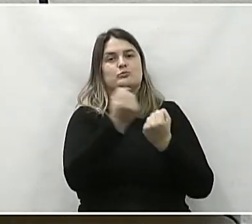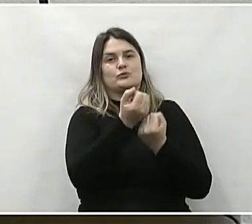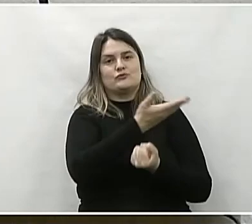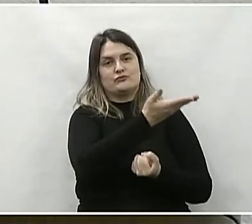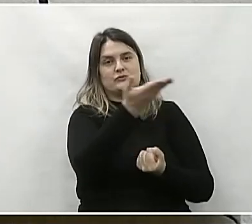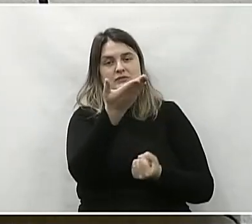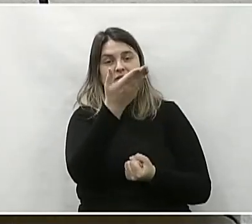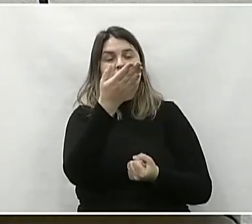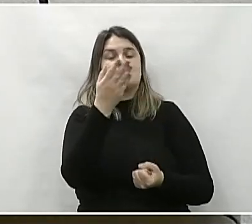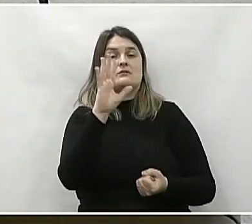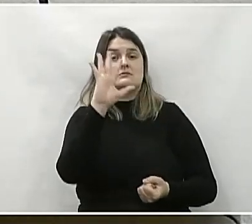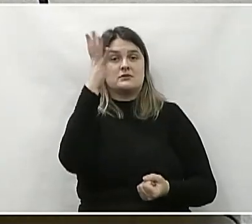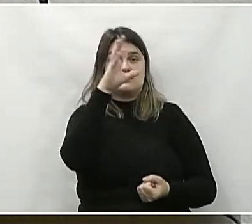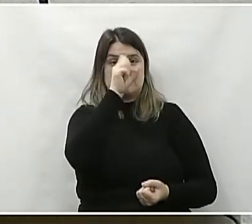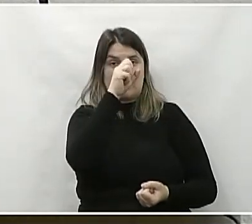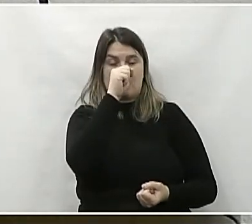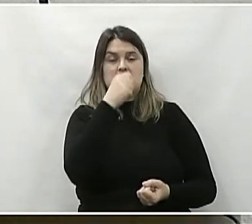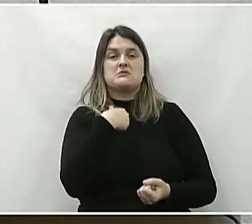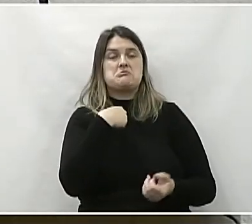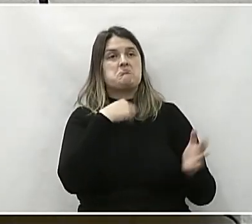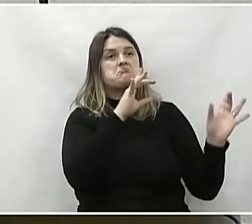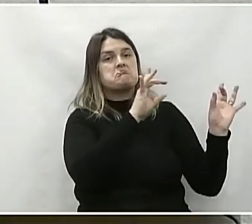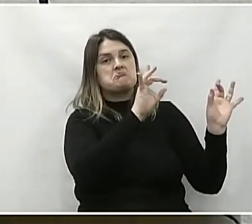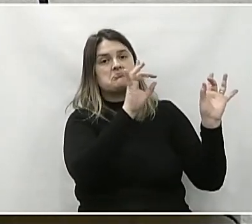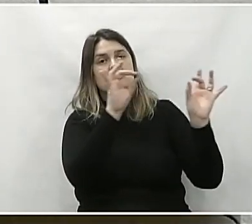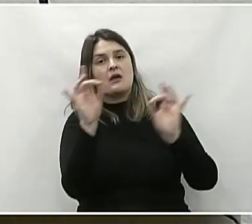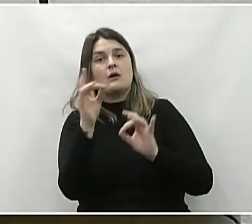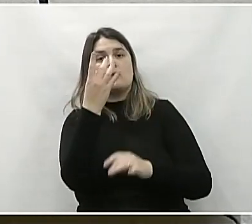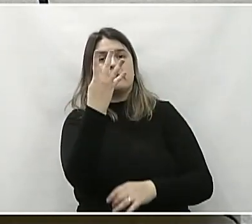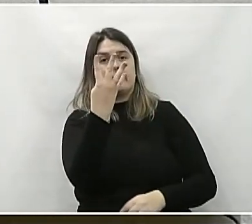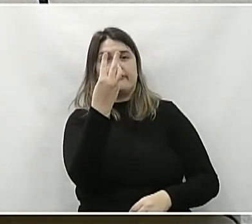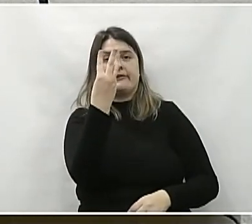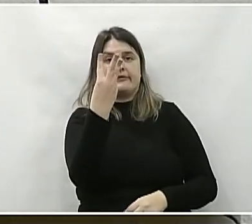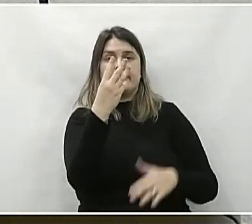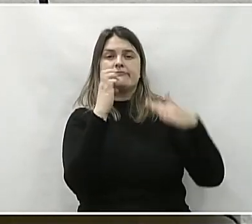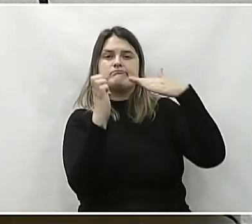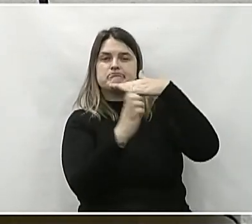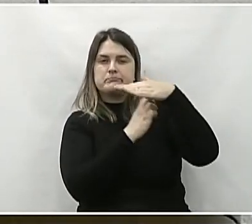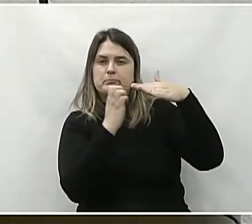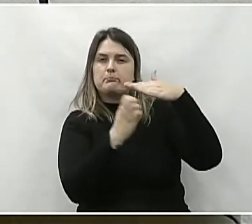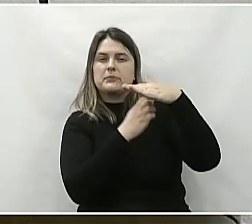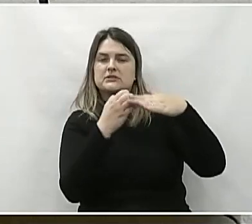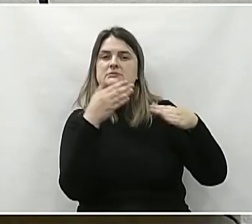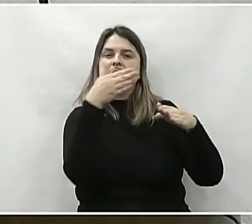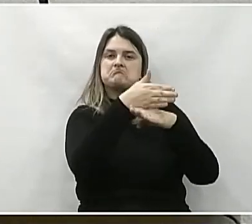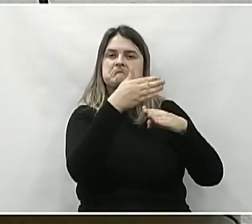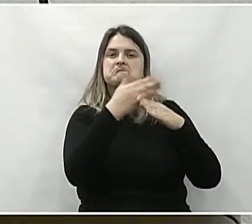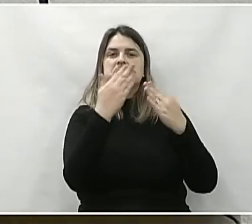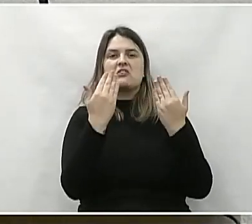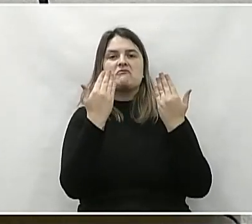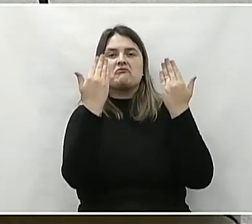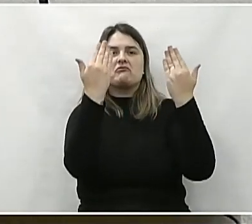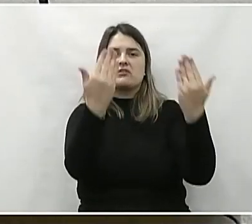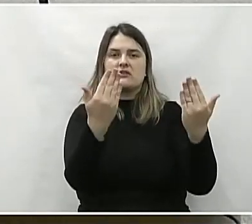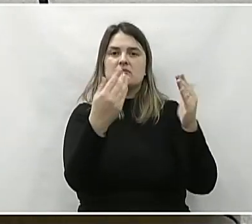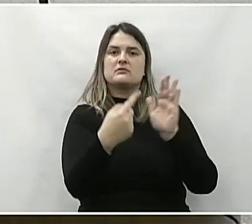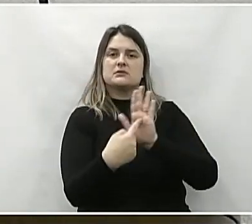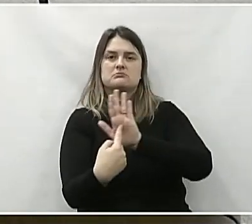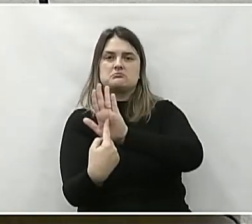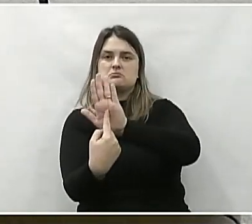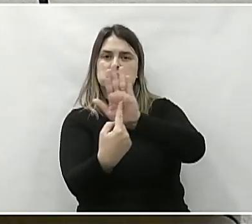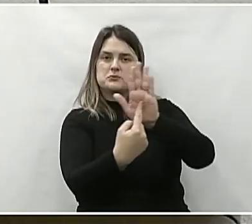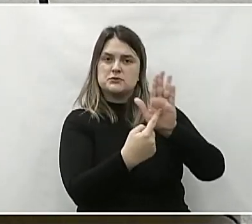o sábado prestigiando as 43 empresas que estiveram à frente mostrando